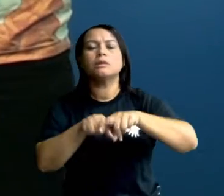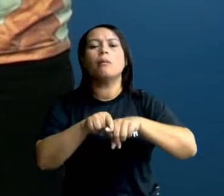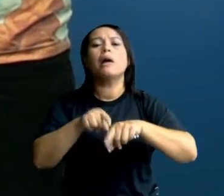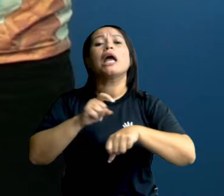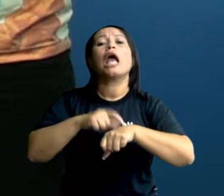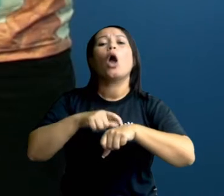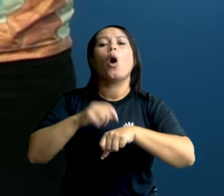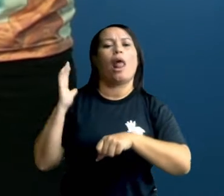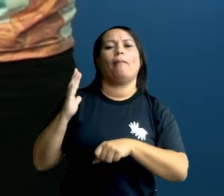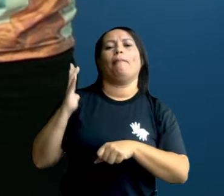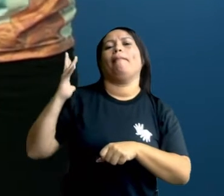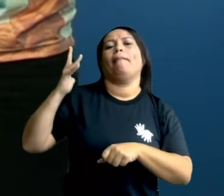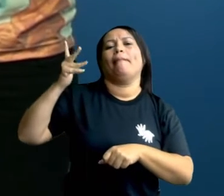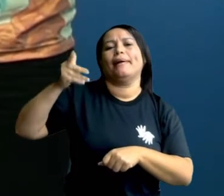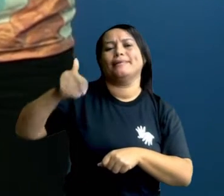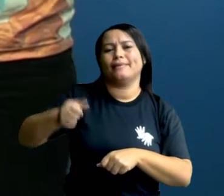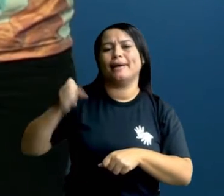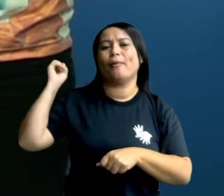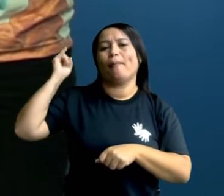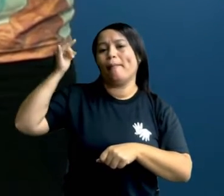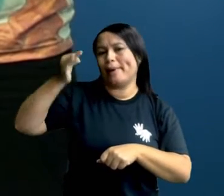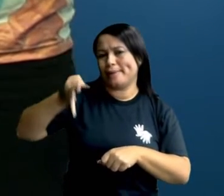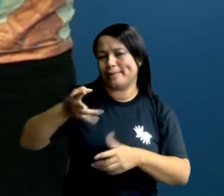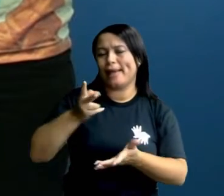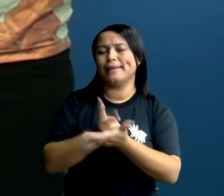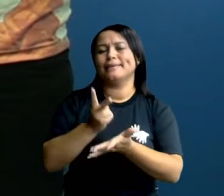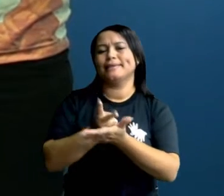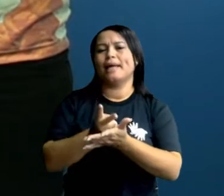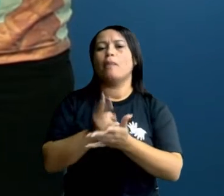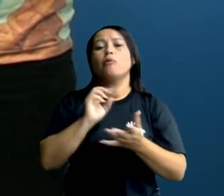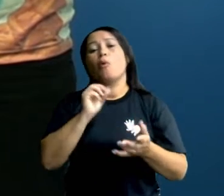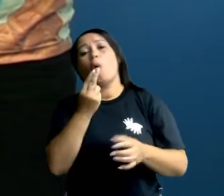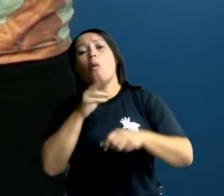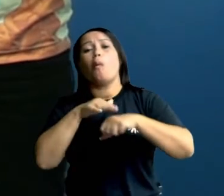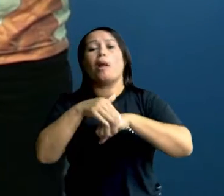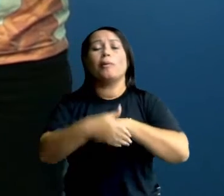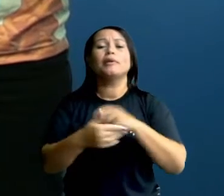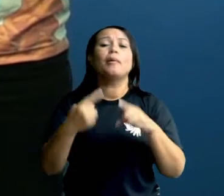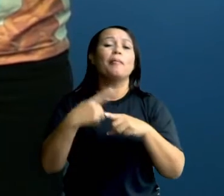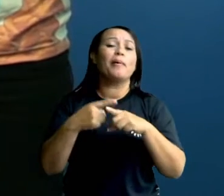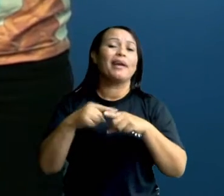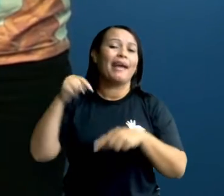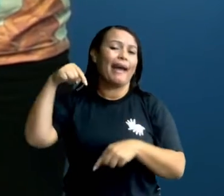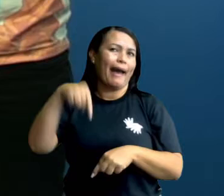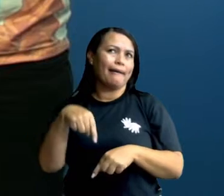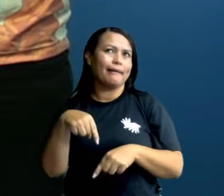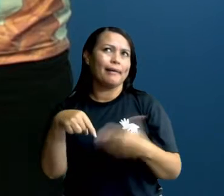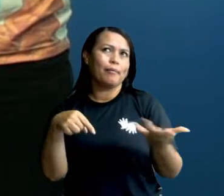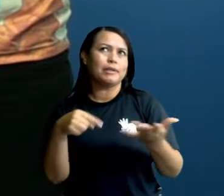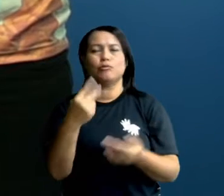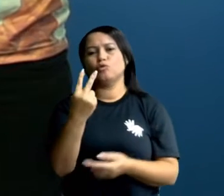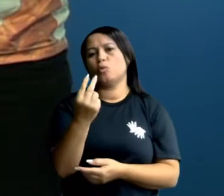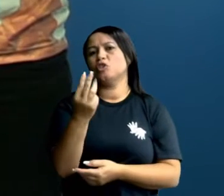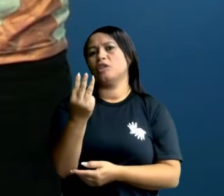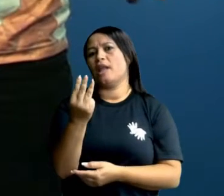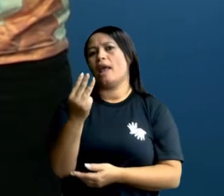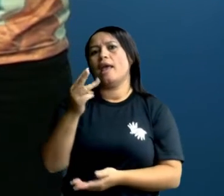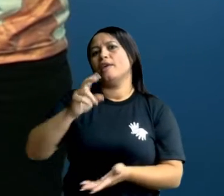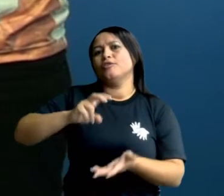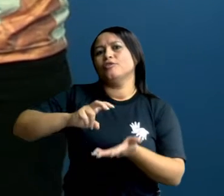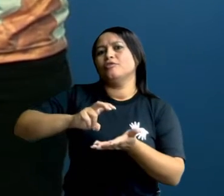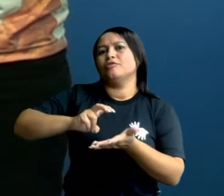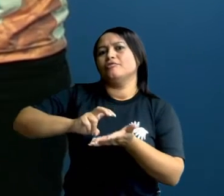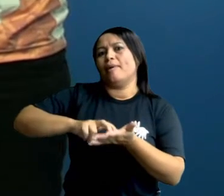Ou à noite, tá? Exatamente porque de madrugada, aqui a gente de repente 2, 3 da manhã assistindo voleibol